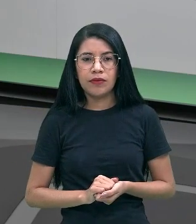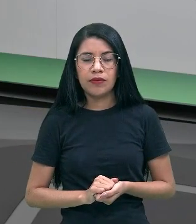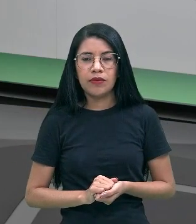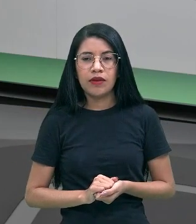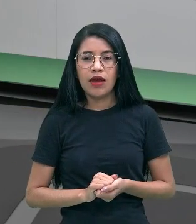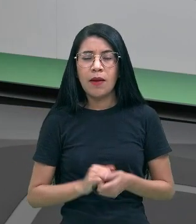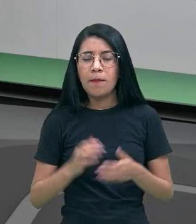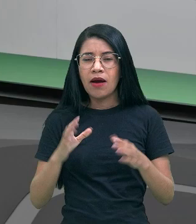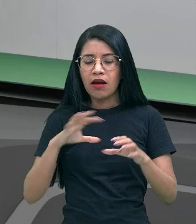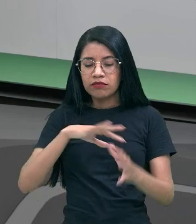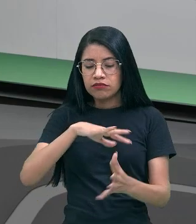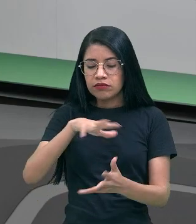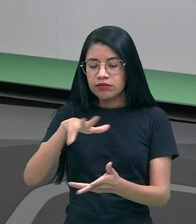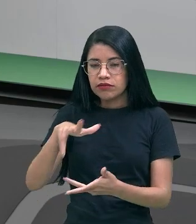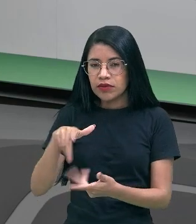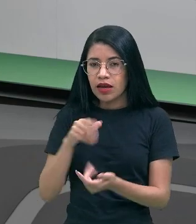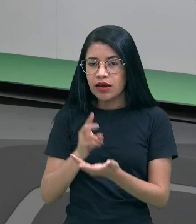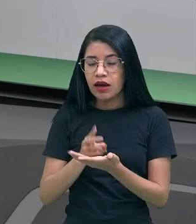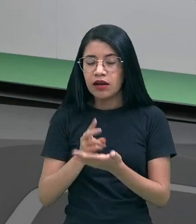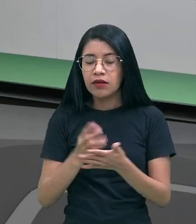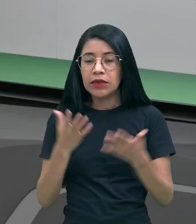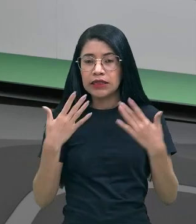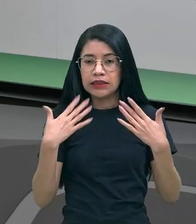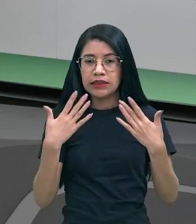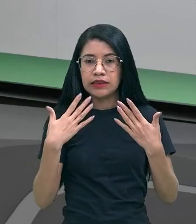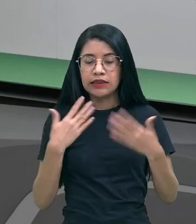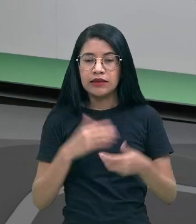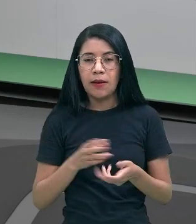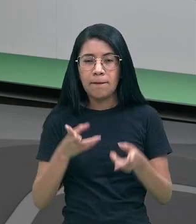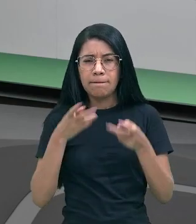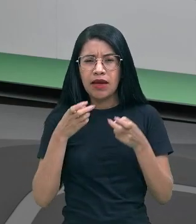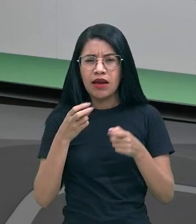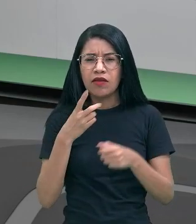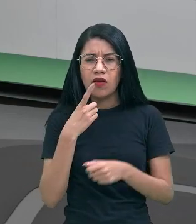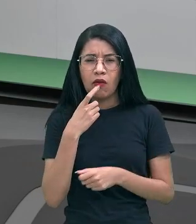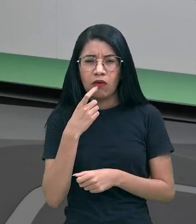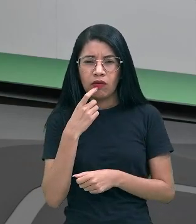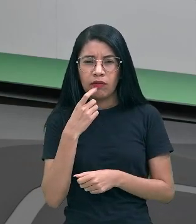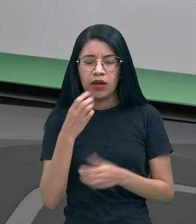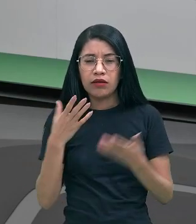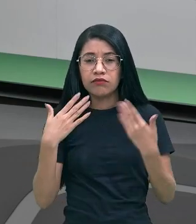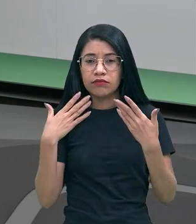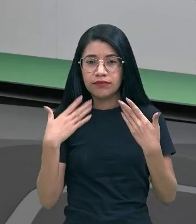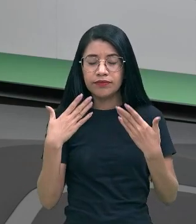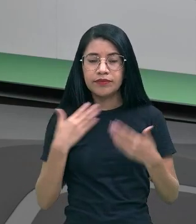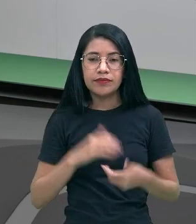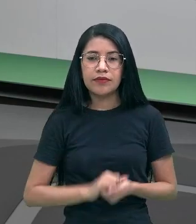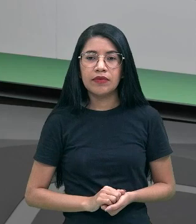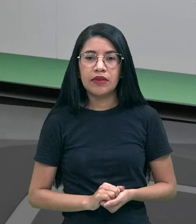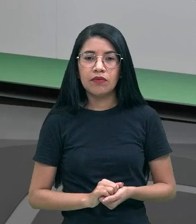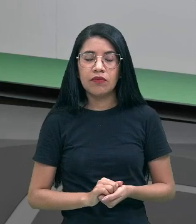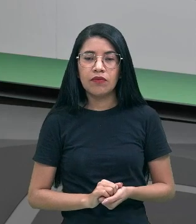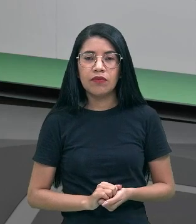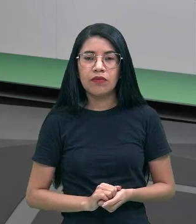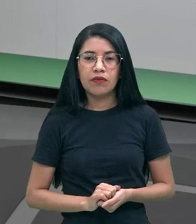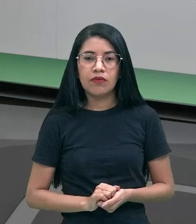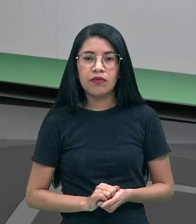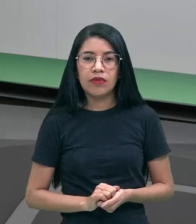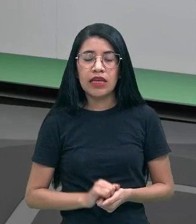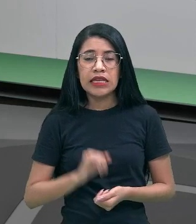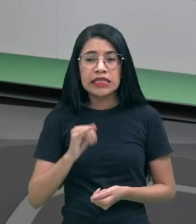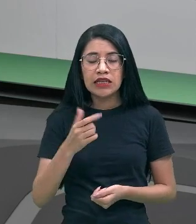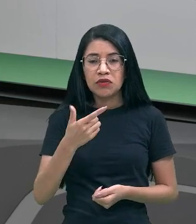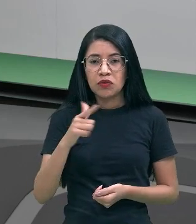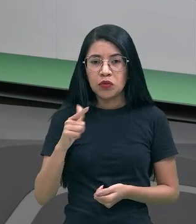aquecida. Ó, olha como a Terra ficou vermelha. Por quê? Porque ela ficou aquecida. Se não fosse isso, se não